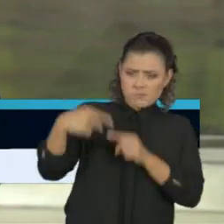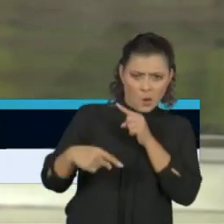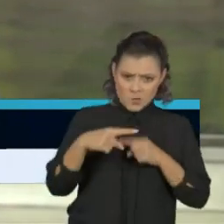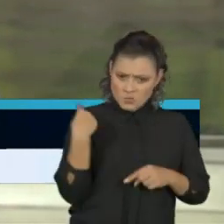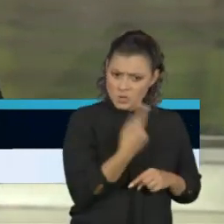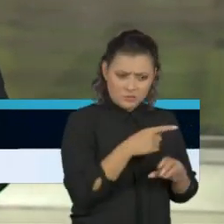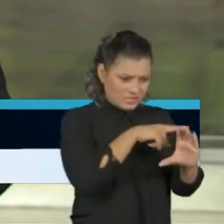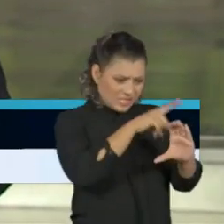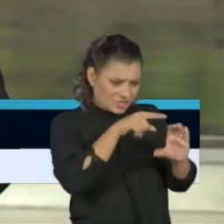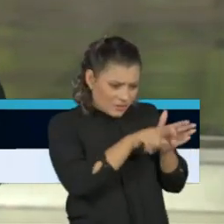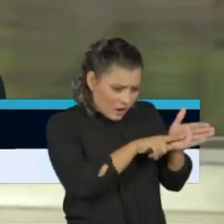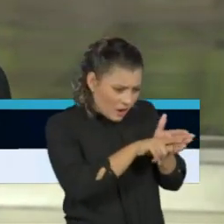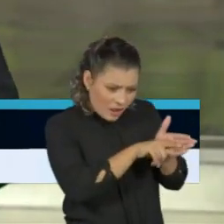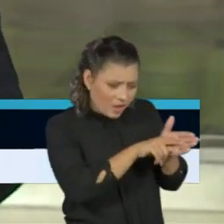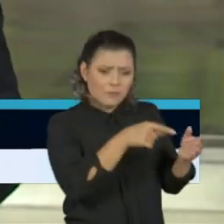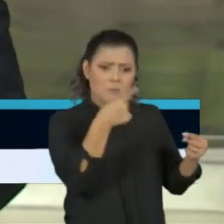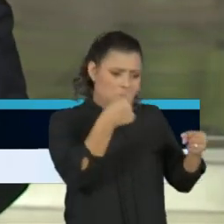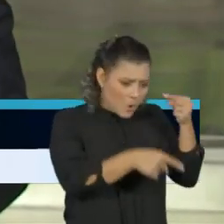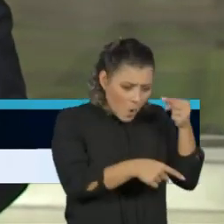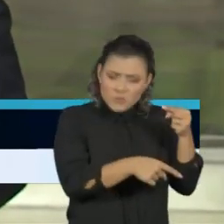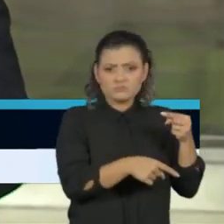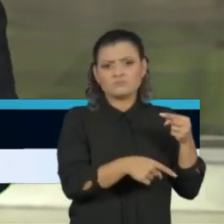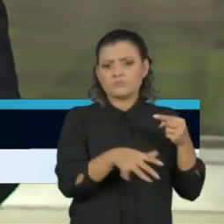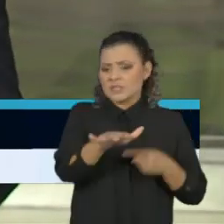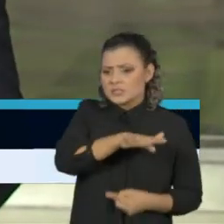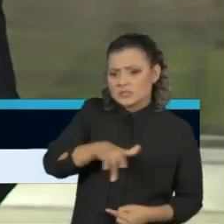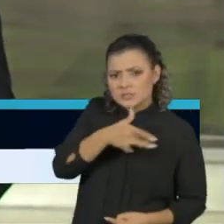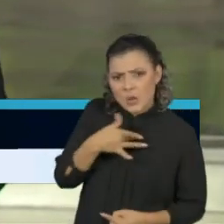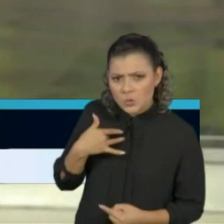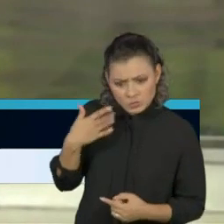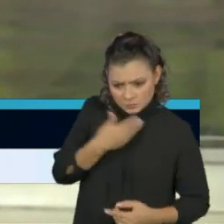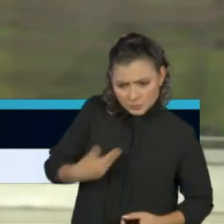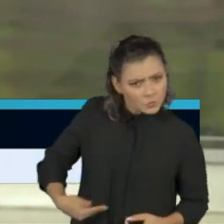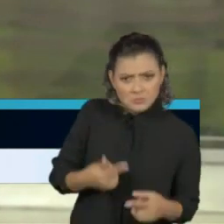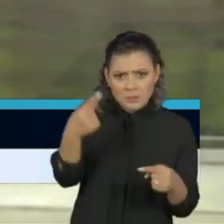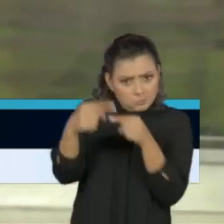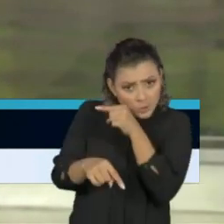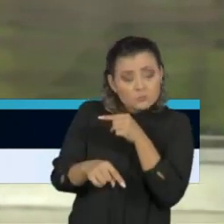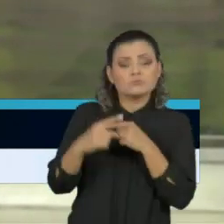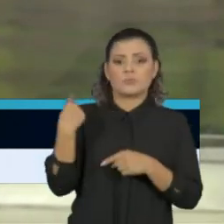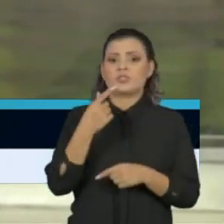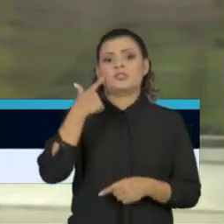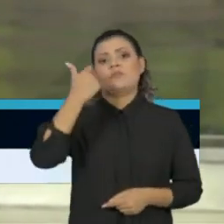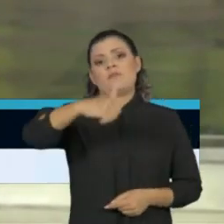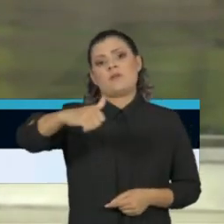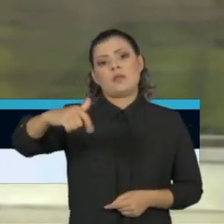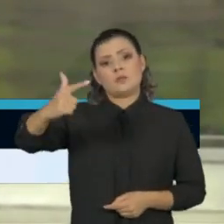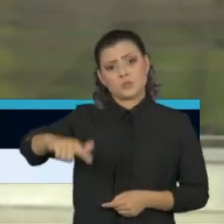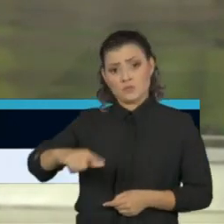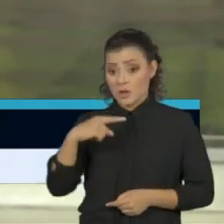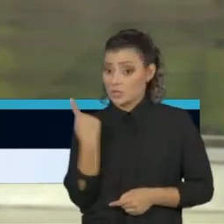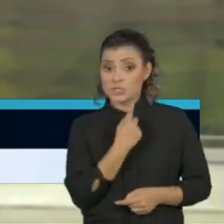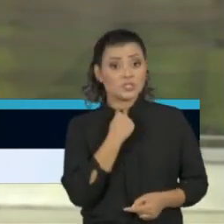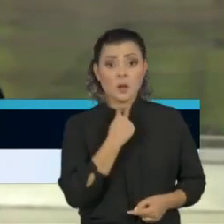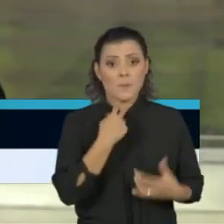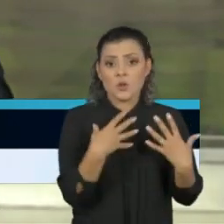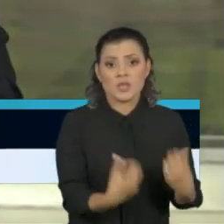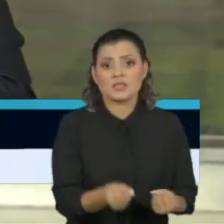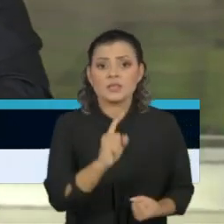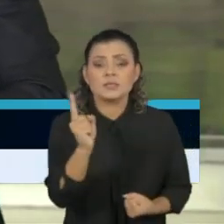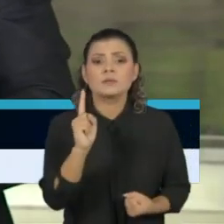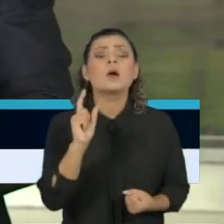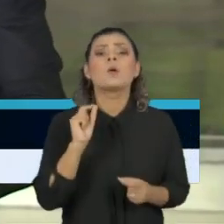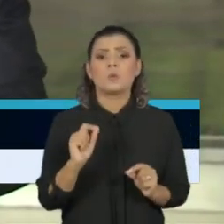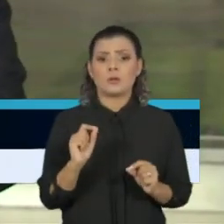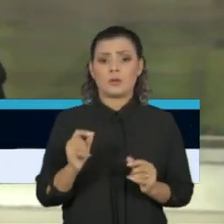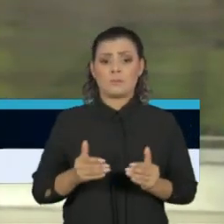embasamento científico, técnico e de saúde pública, nós reavaliaremos. O que nós não aceitaremos serão medidas não do